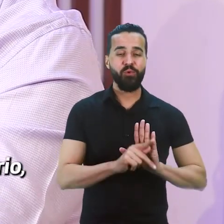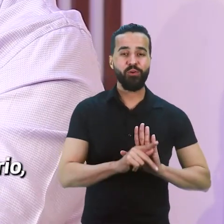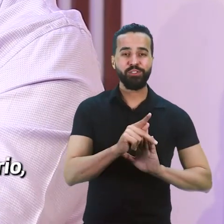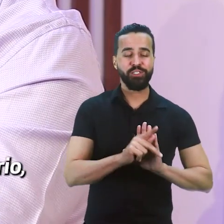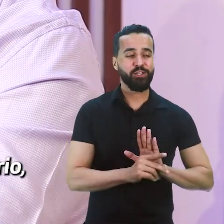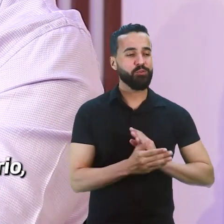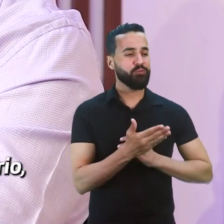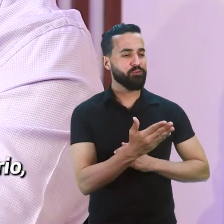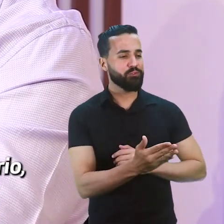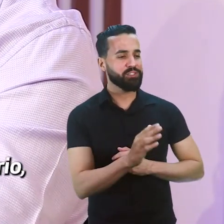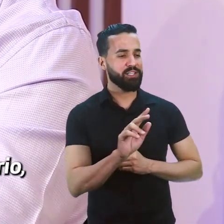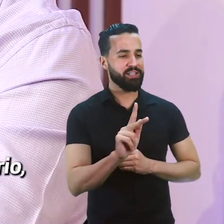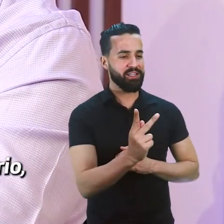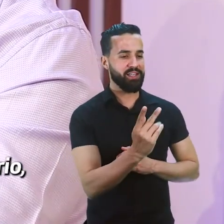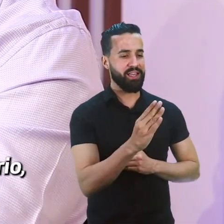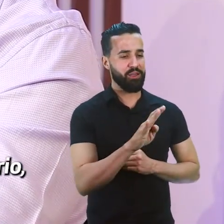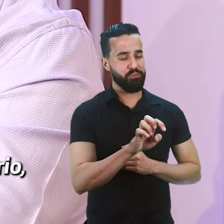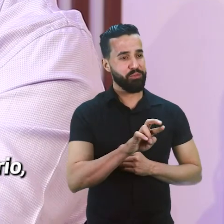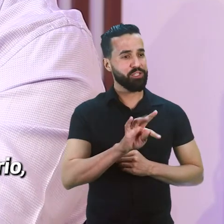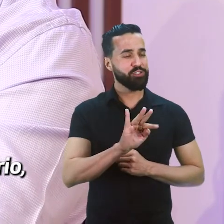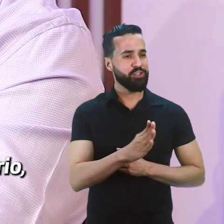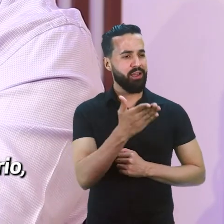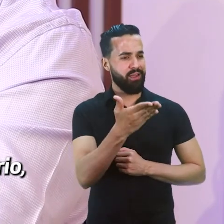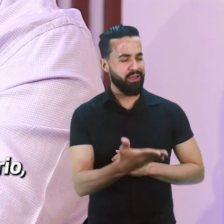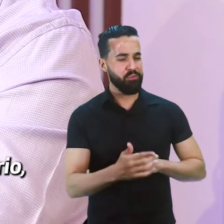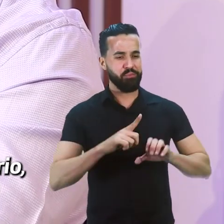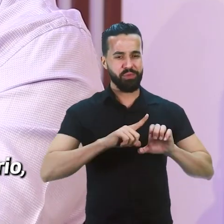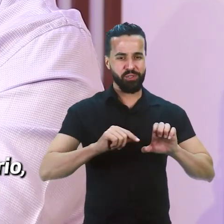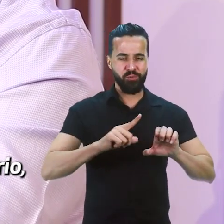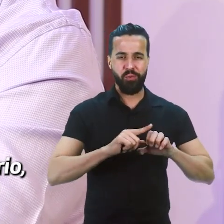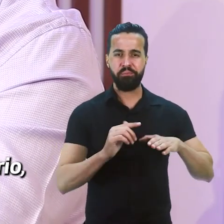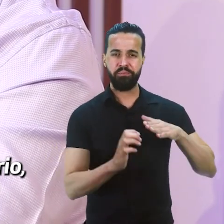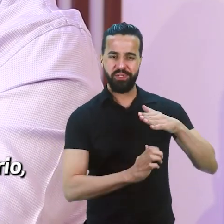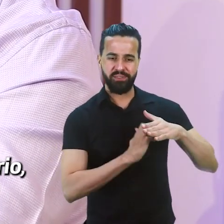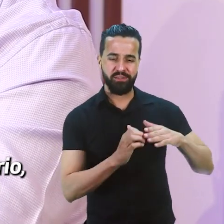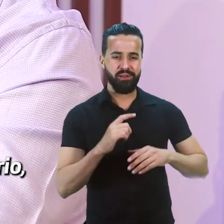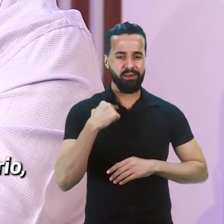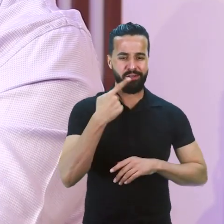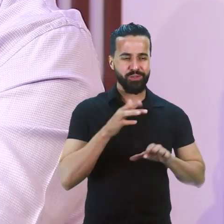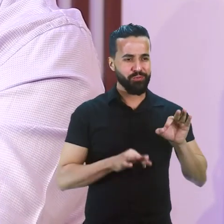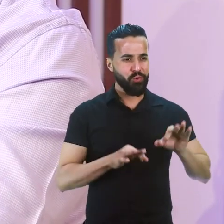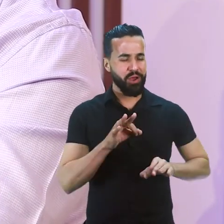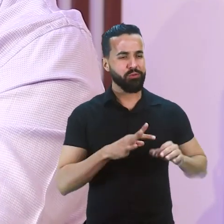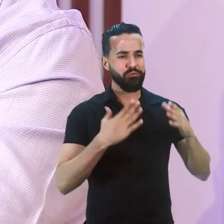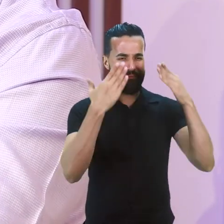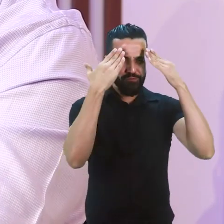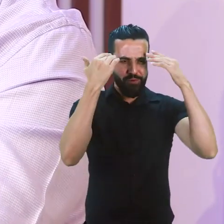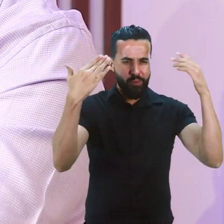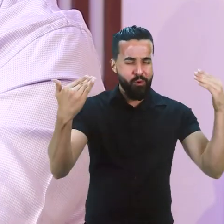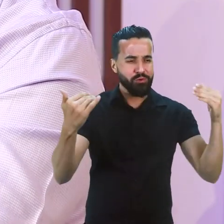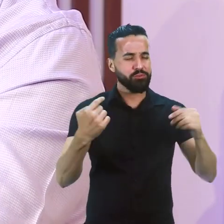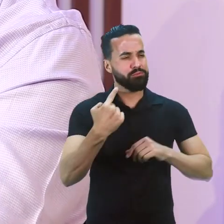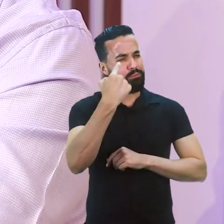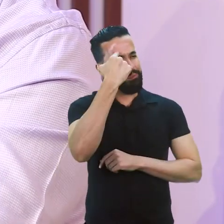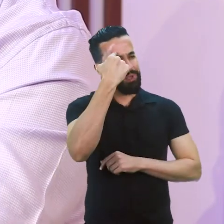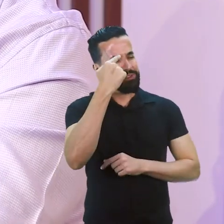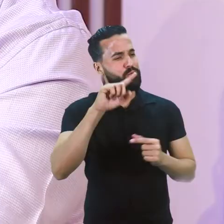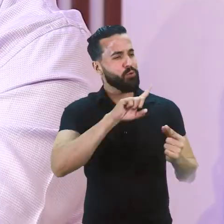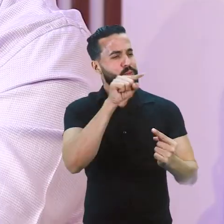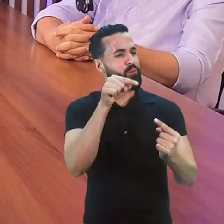Herbert Batista, empreendedor, empresário, advogado conhecido aqui no Estado? O que é que você está pensando aí